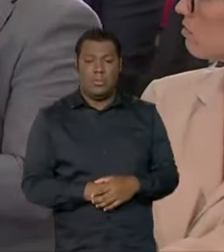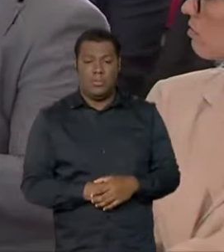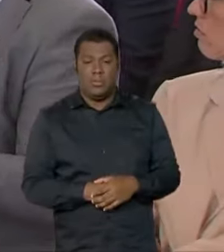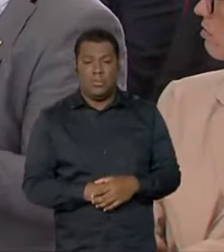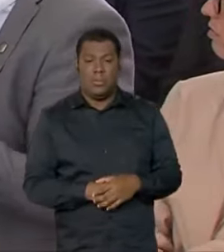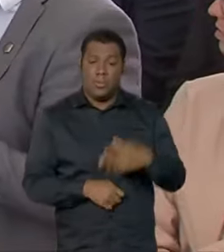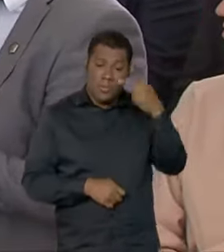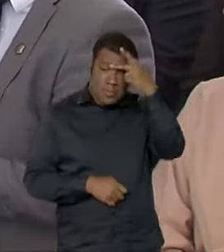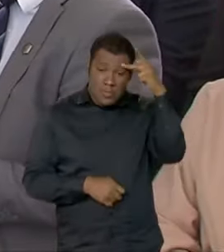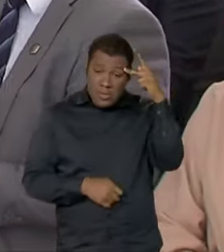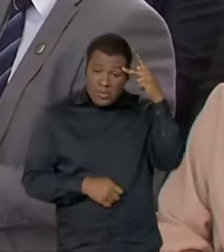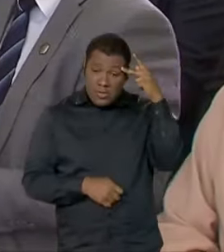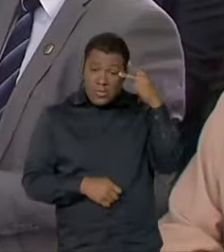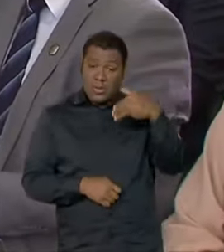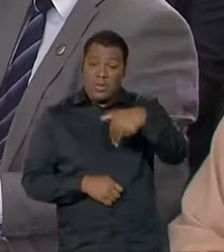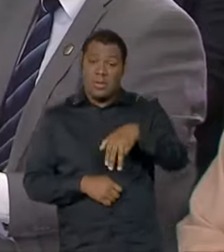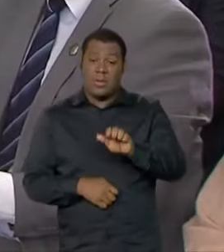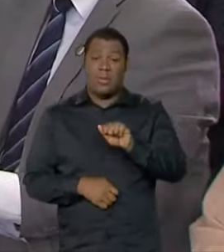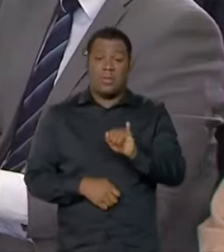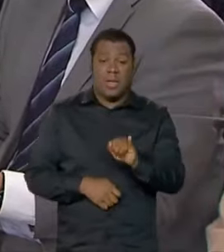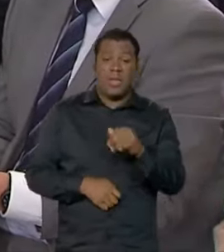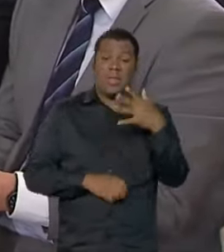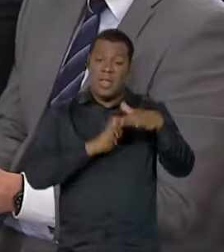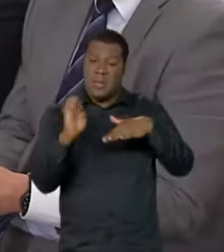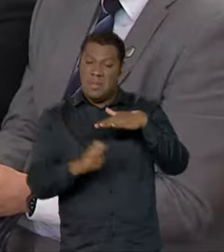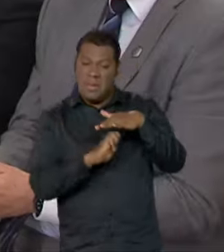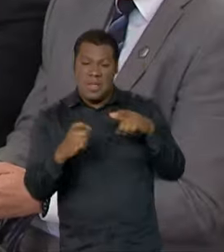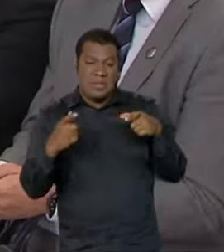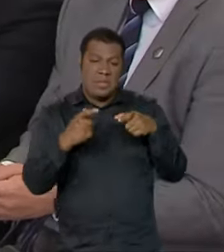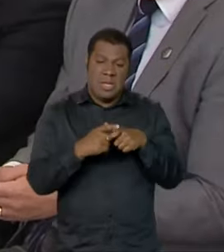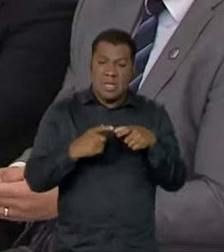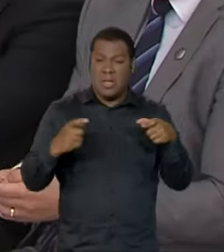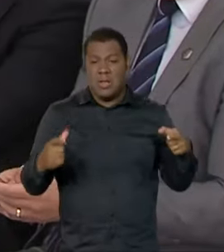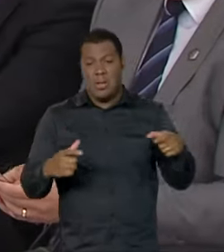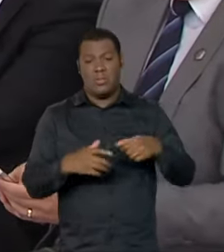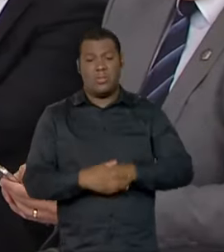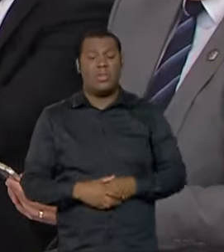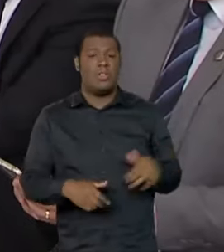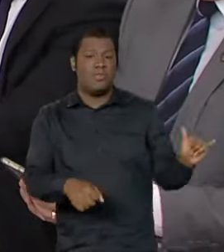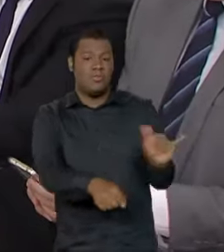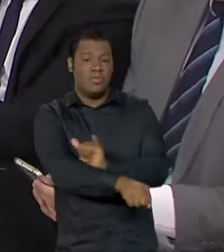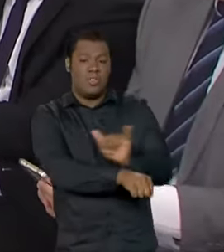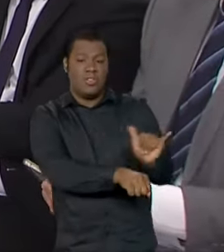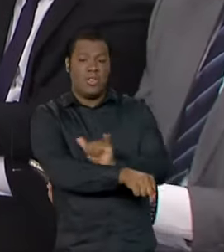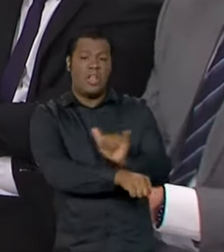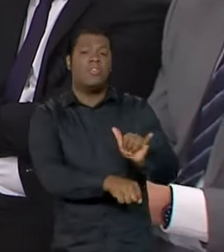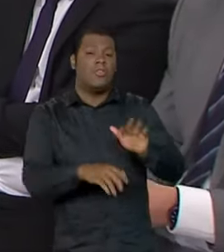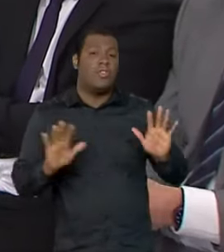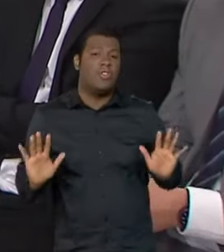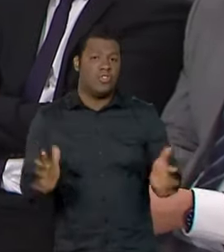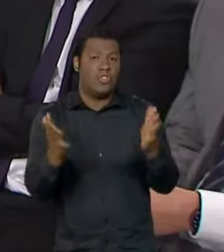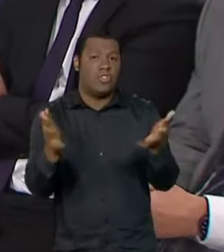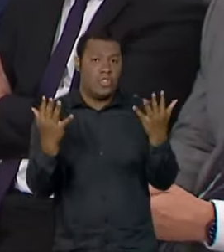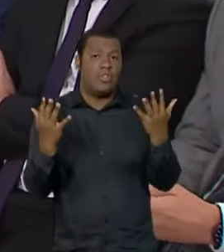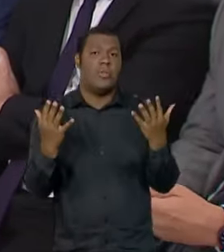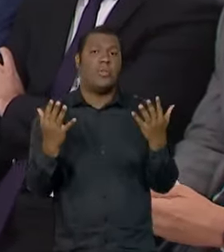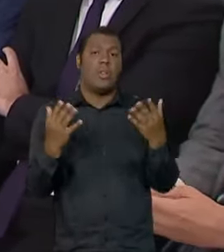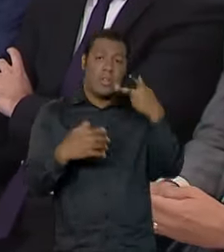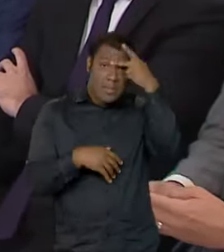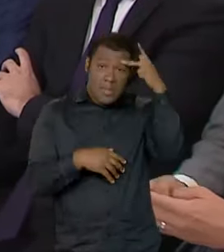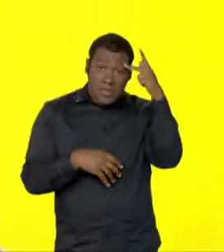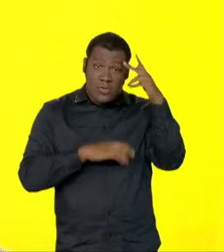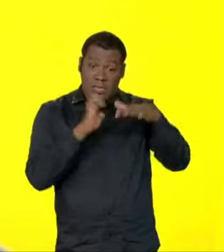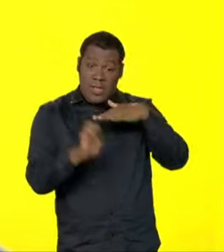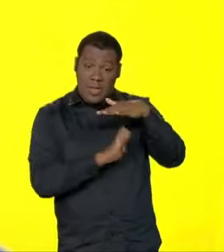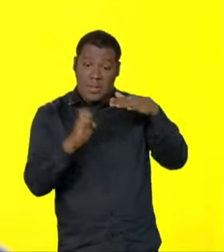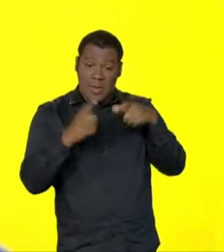o micro, o pequeno, o médio, com medidas que, inclusive, estimulam também o grande empresário